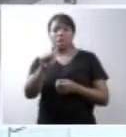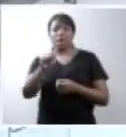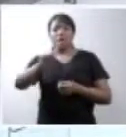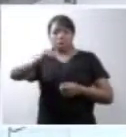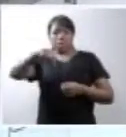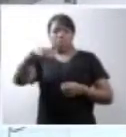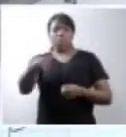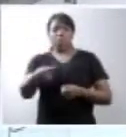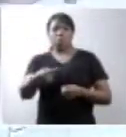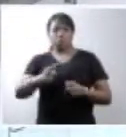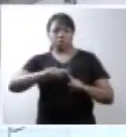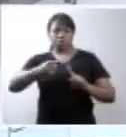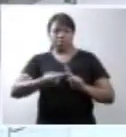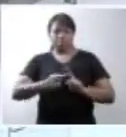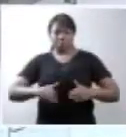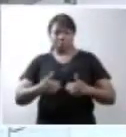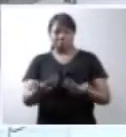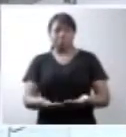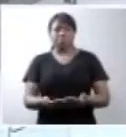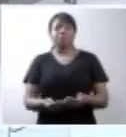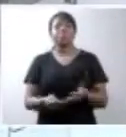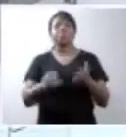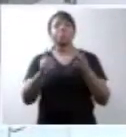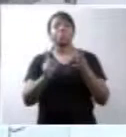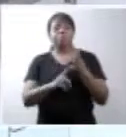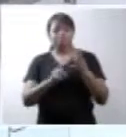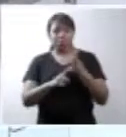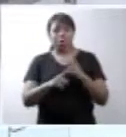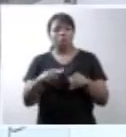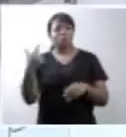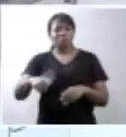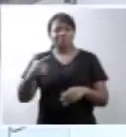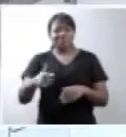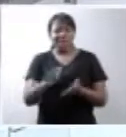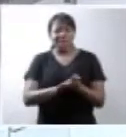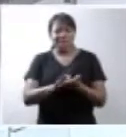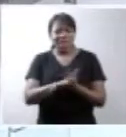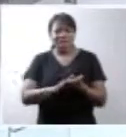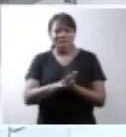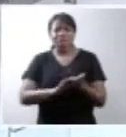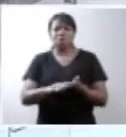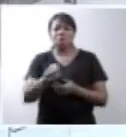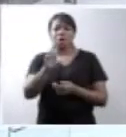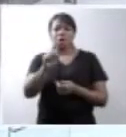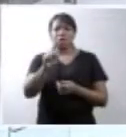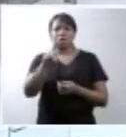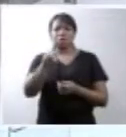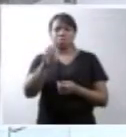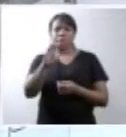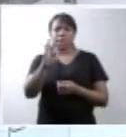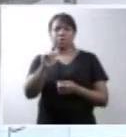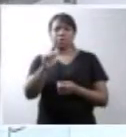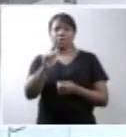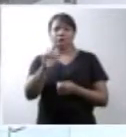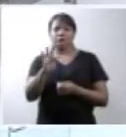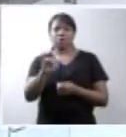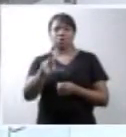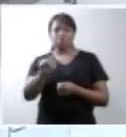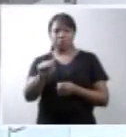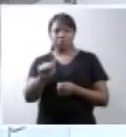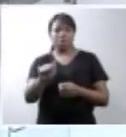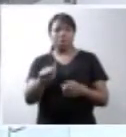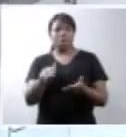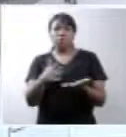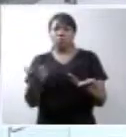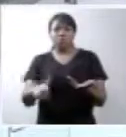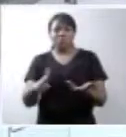Quarto ponto. Dizer que não há expectativa de vida fora do útero é totalmente diferente para a Escola de